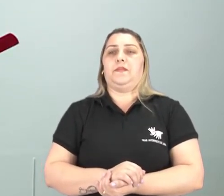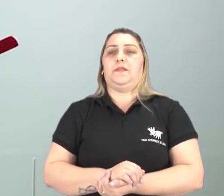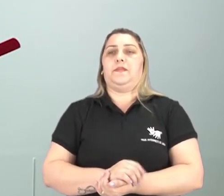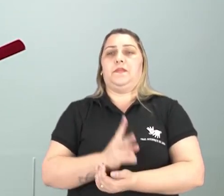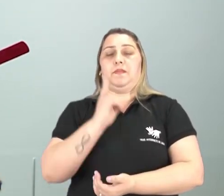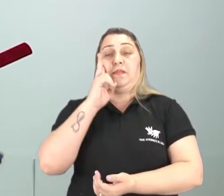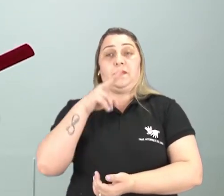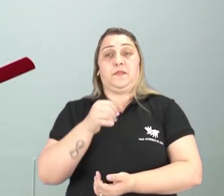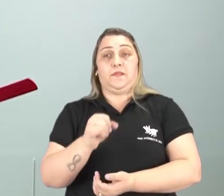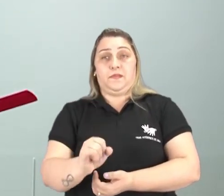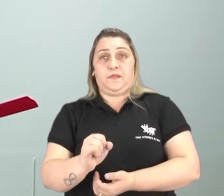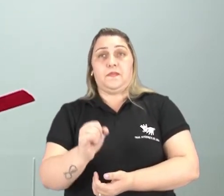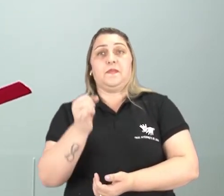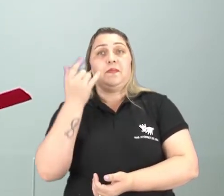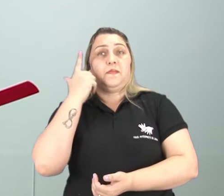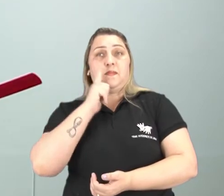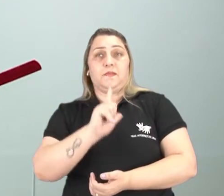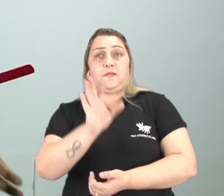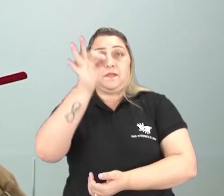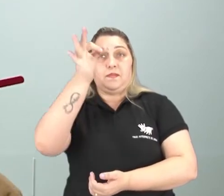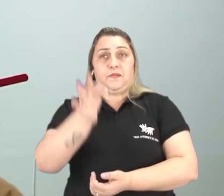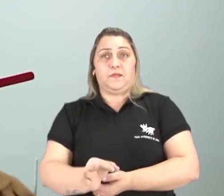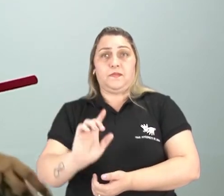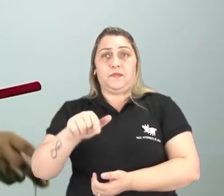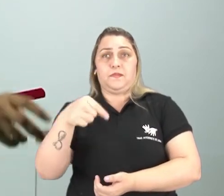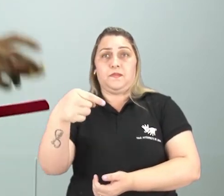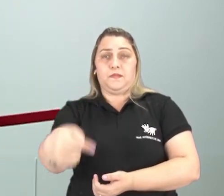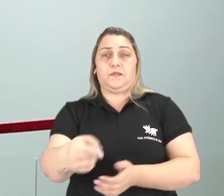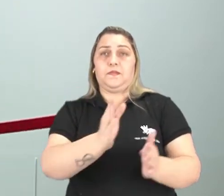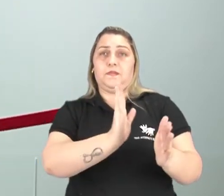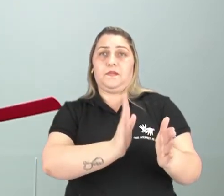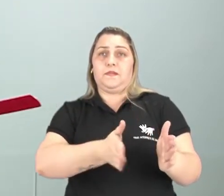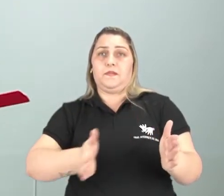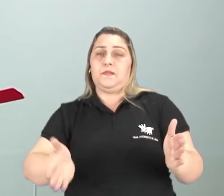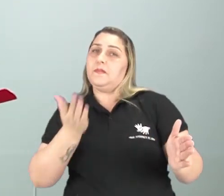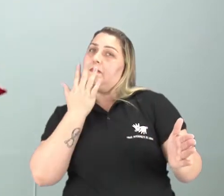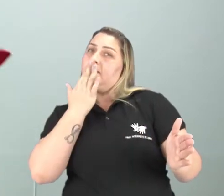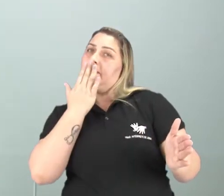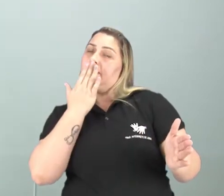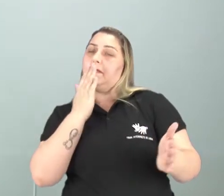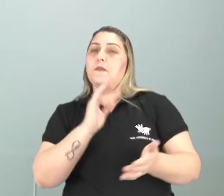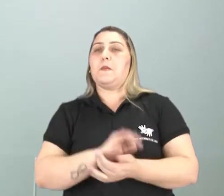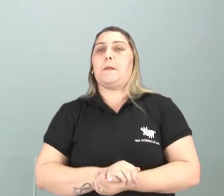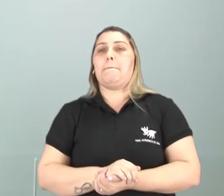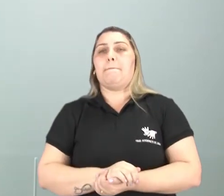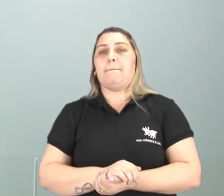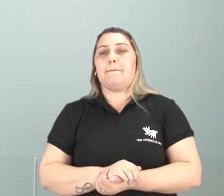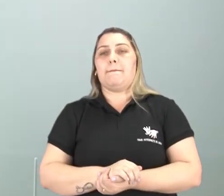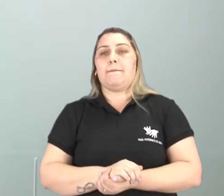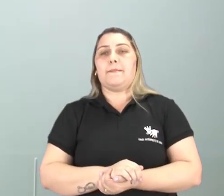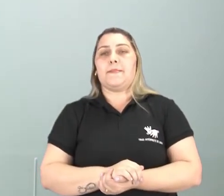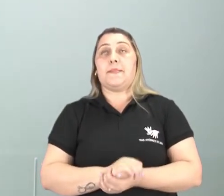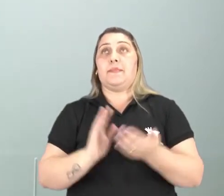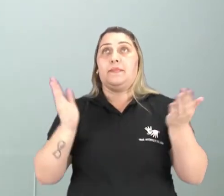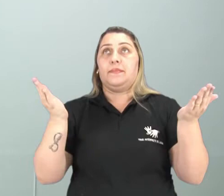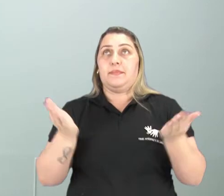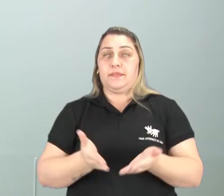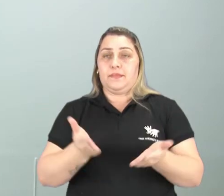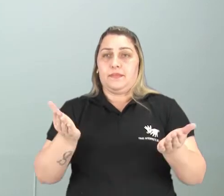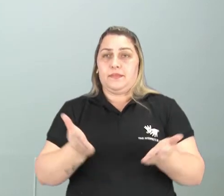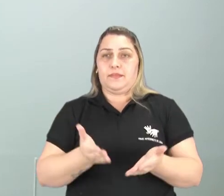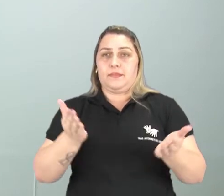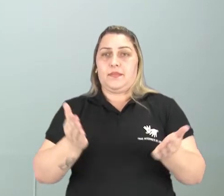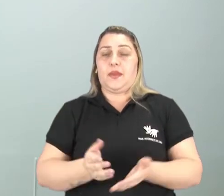e vamos ver se você vai conseguir acertar a próxima cor na sequência vamos fazer agora